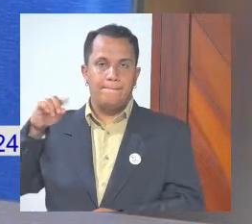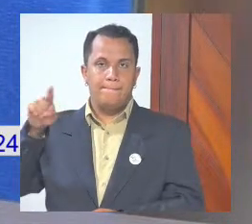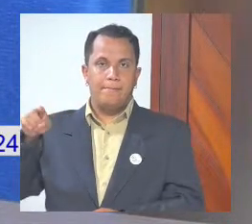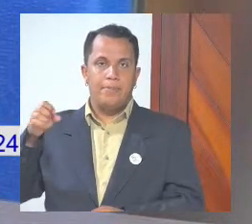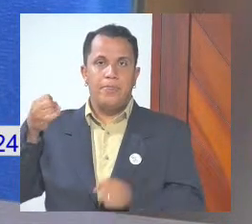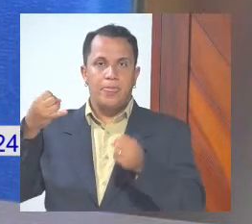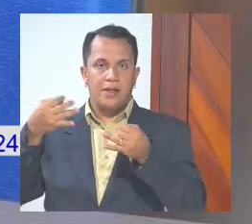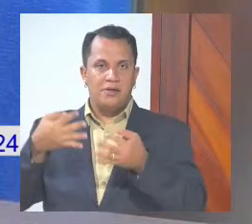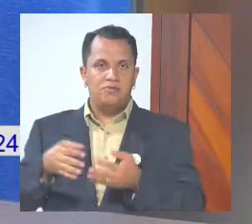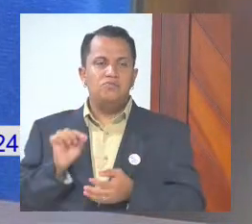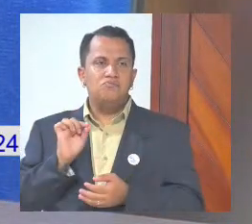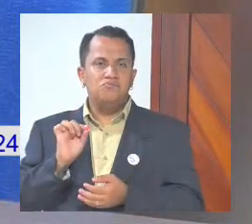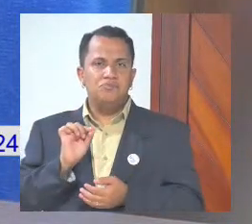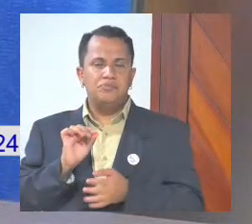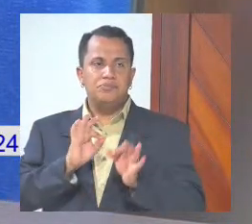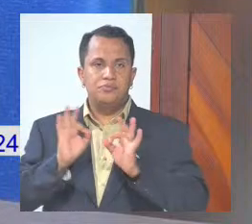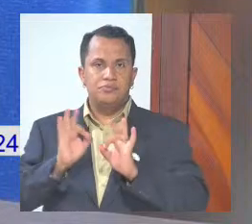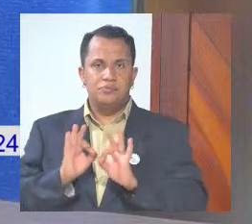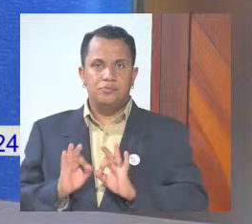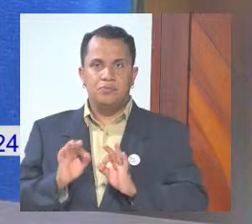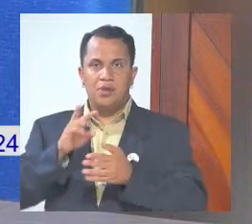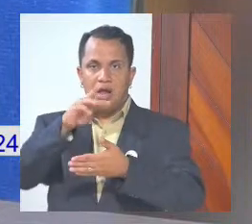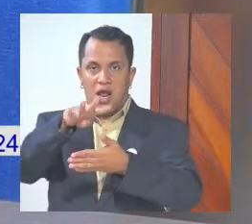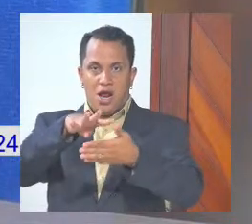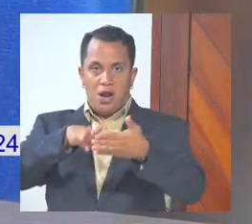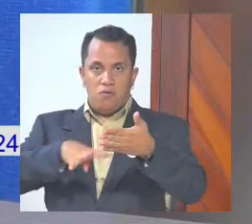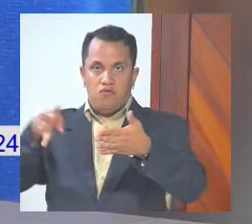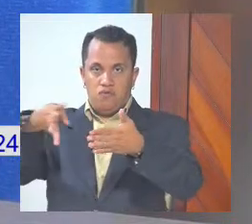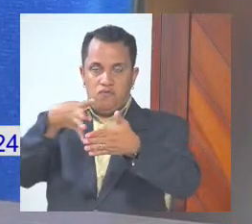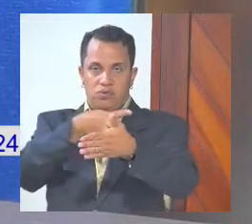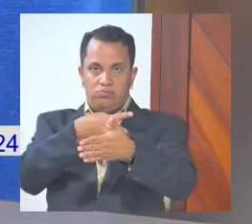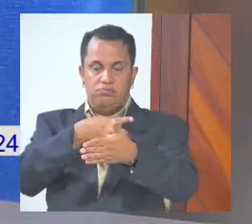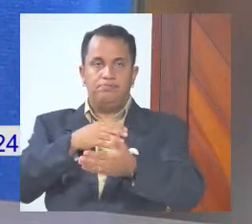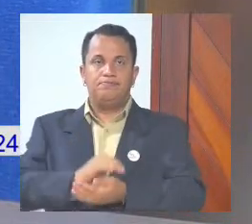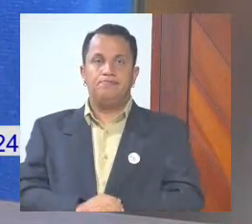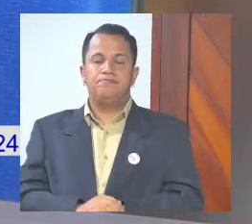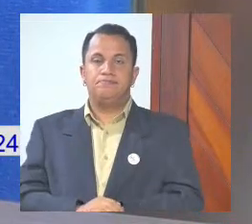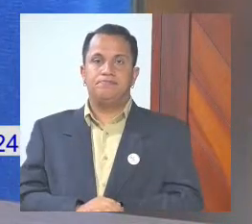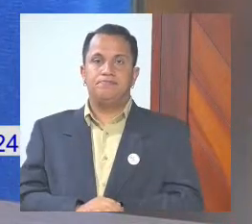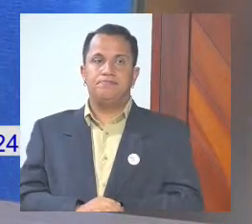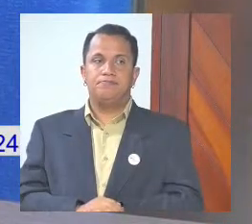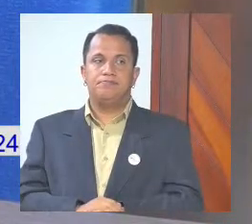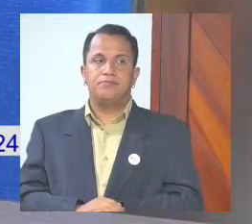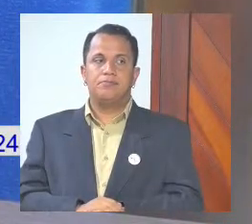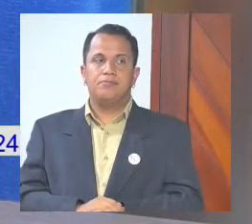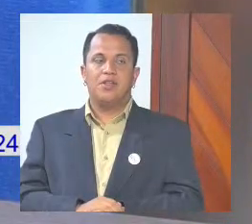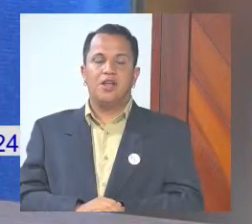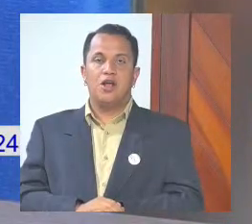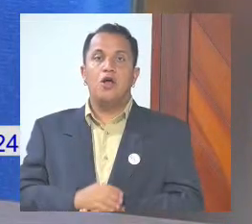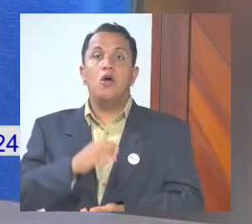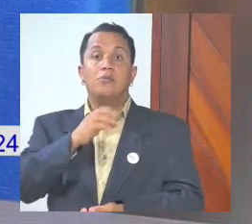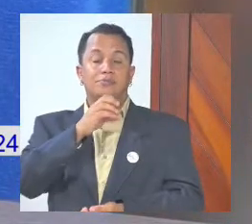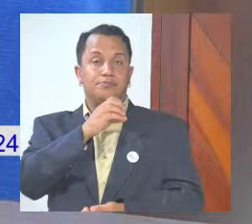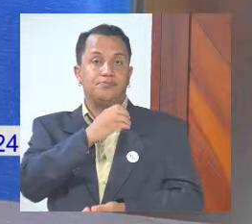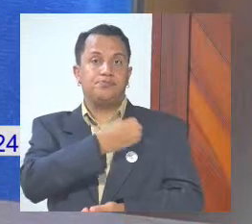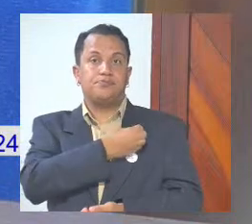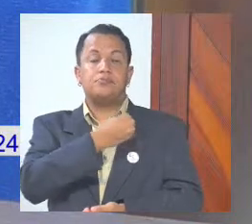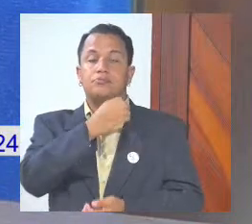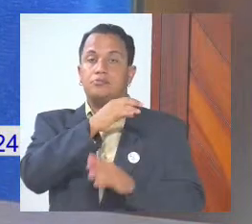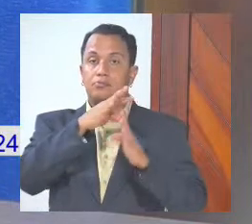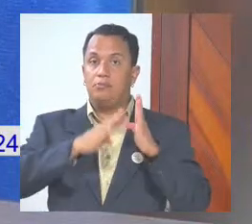Assunto: formação de bloco parlamentar. Nos termos do parágrafo